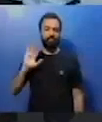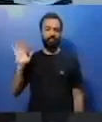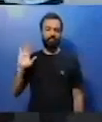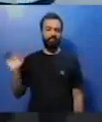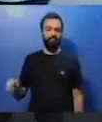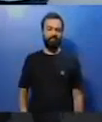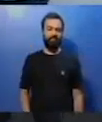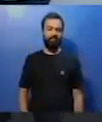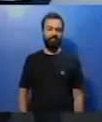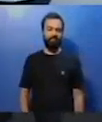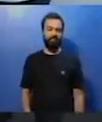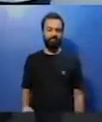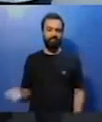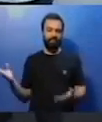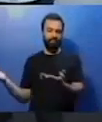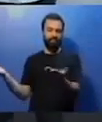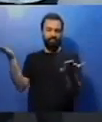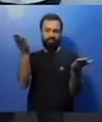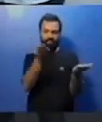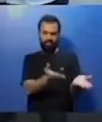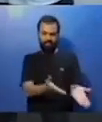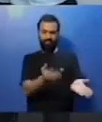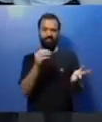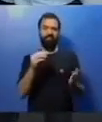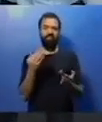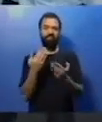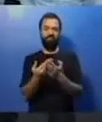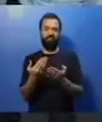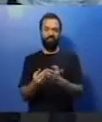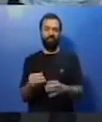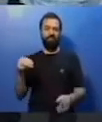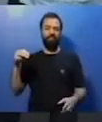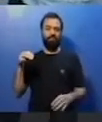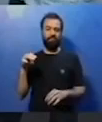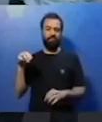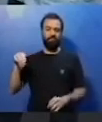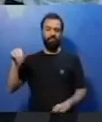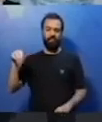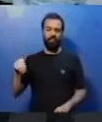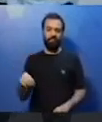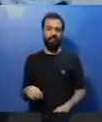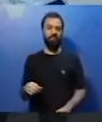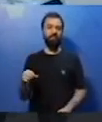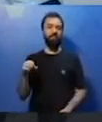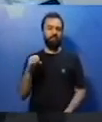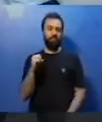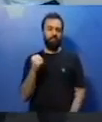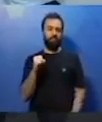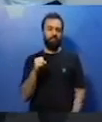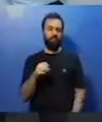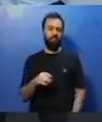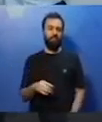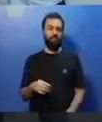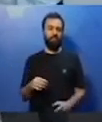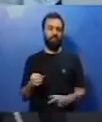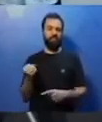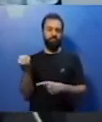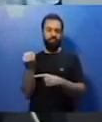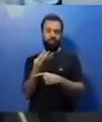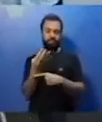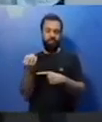Olá, seja bem-vindo a mais uma aula de matemática. Nossa oitava aula,